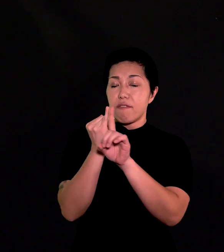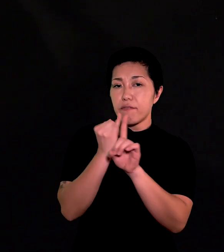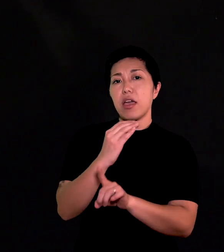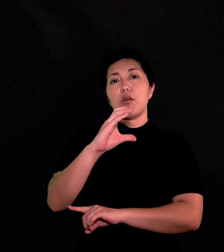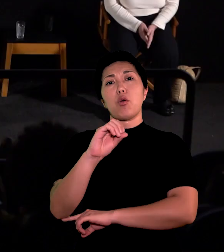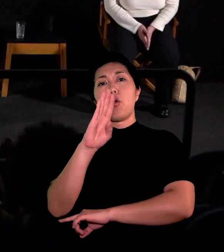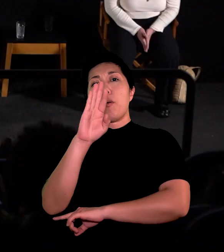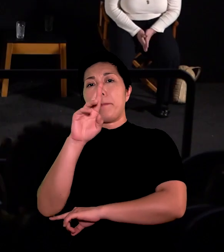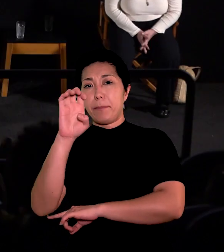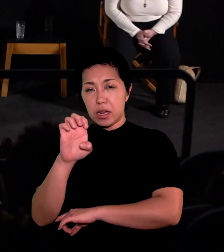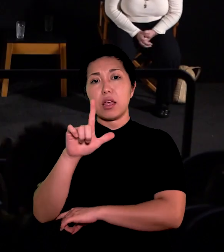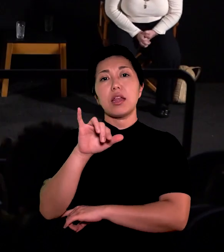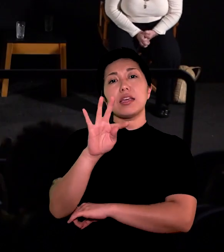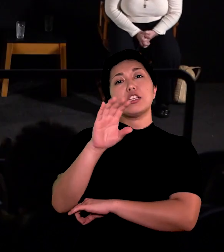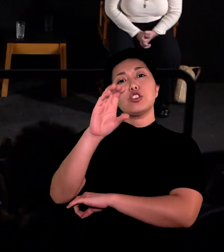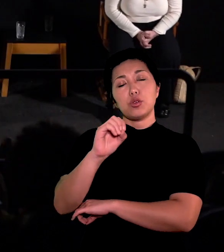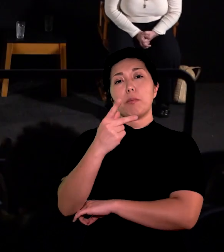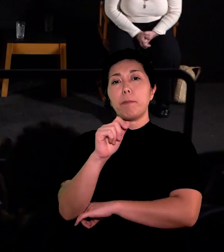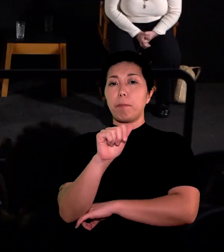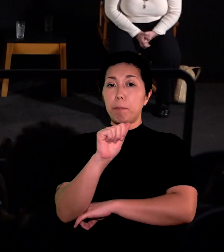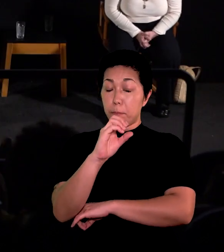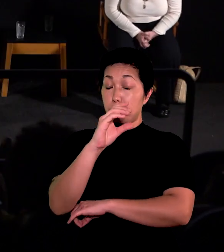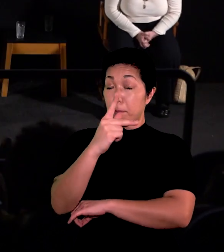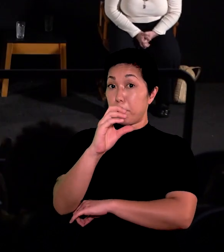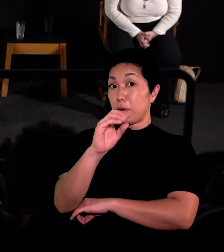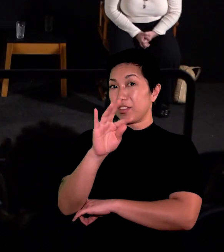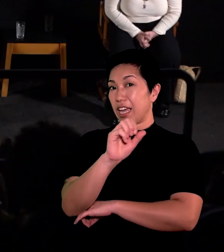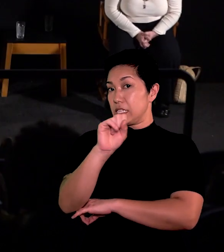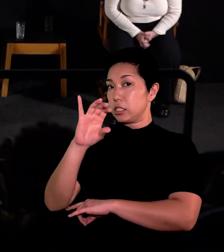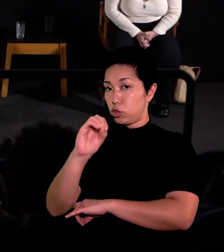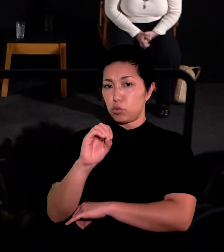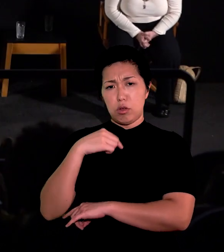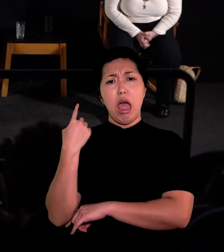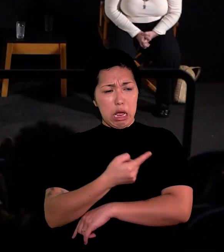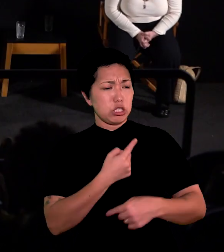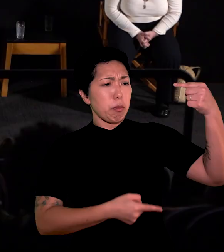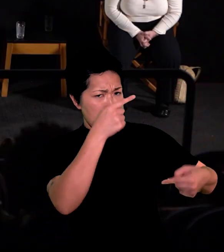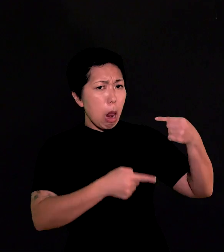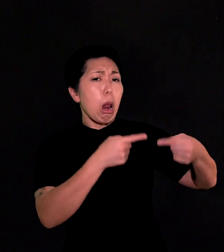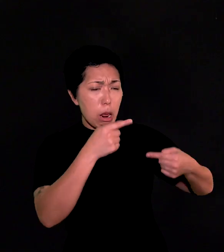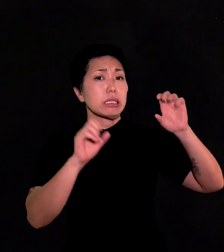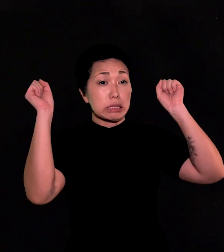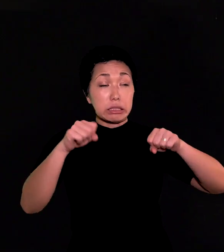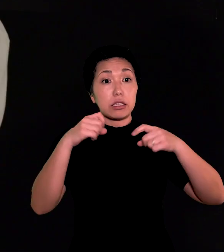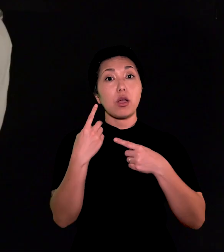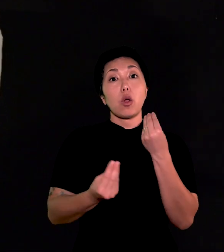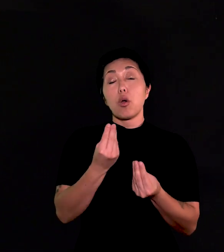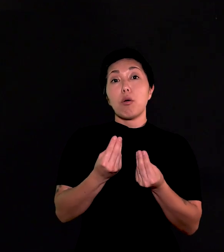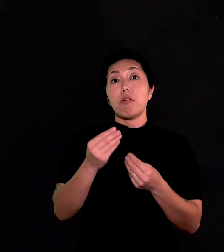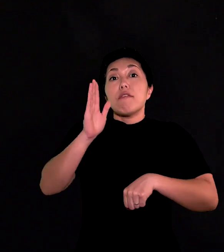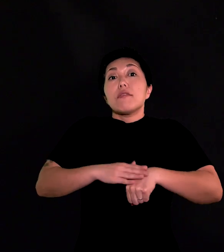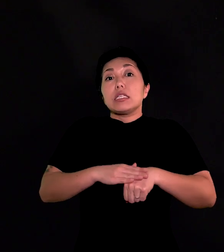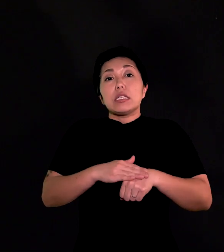ferro, cobre, lítio, potássio. Como é que vai fazer essas linhas todas? Eu brigo com ele por causa disso, a gente discute. Como é que